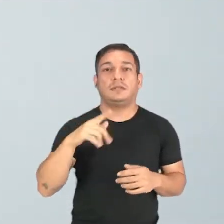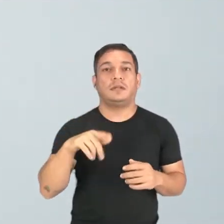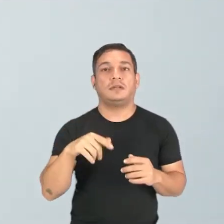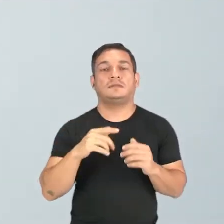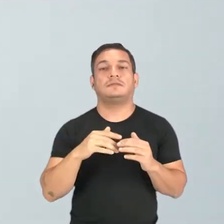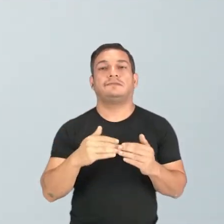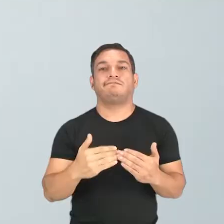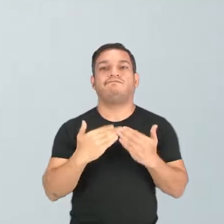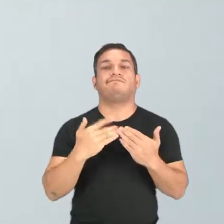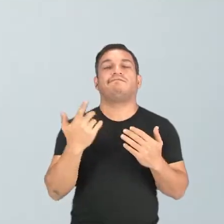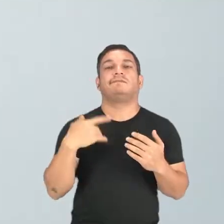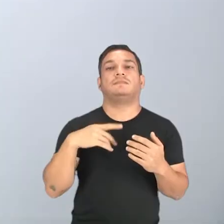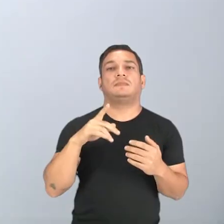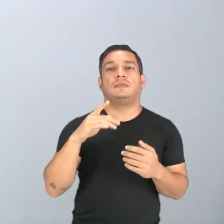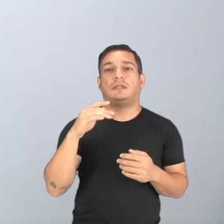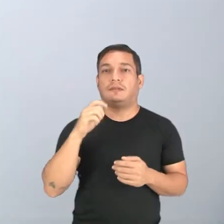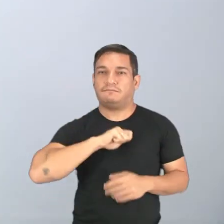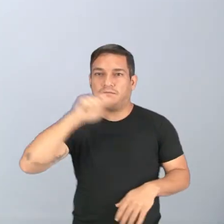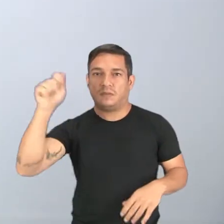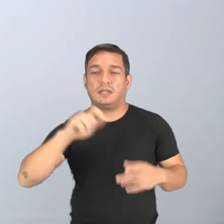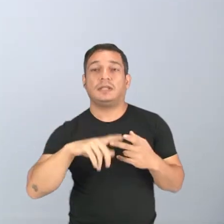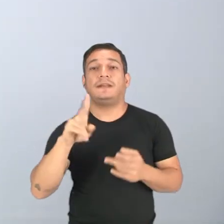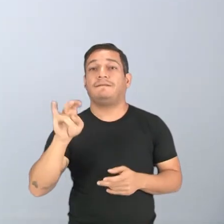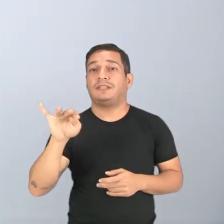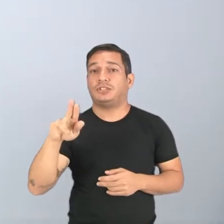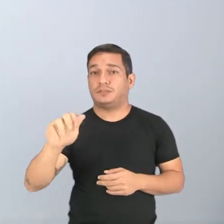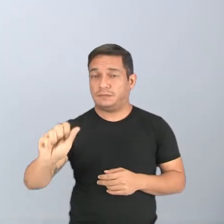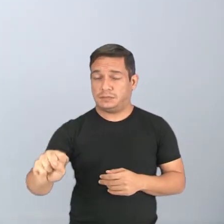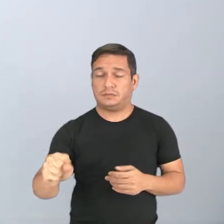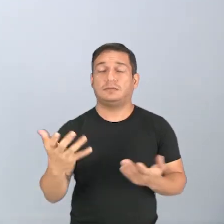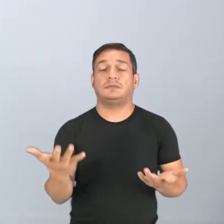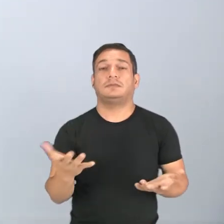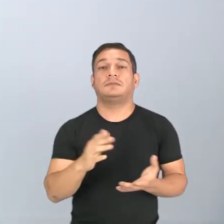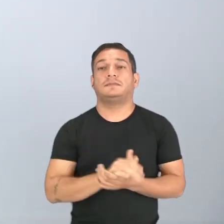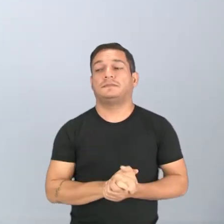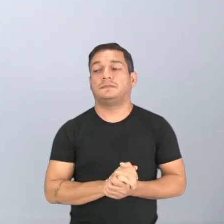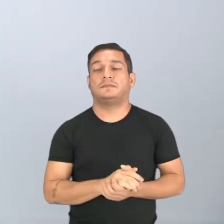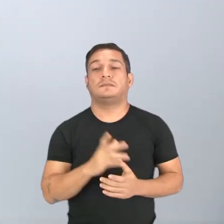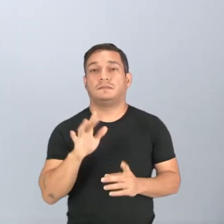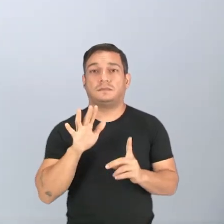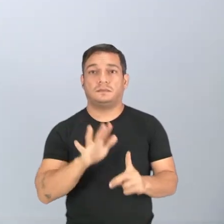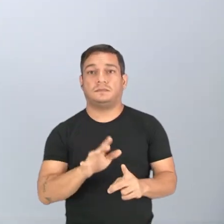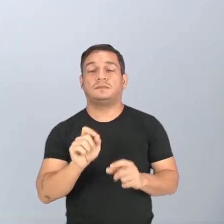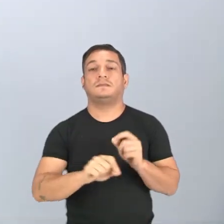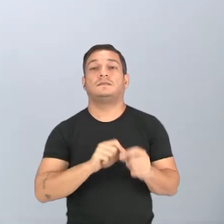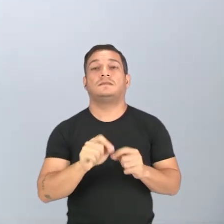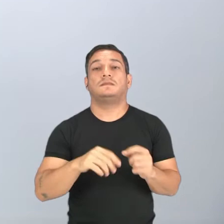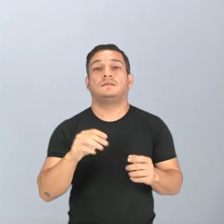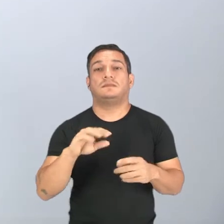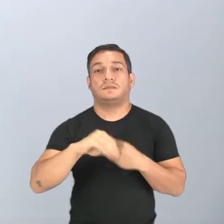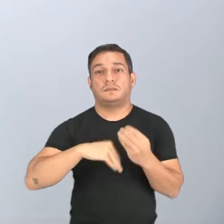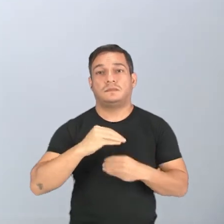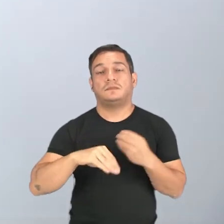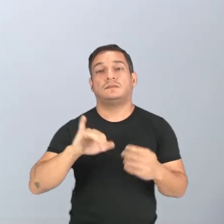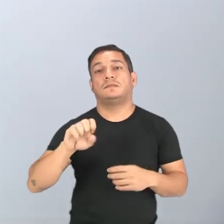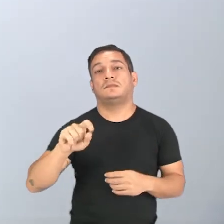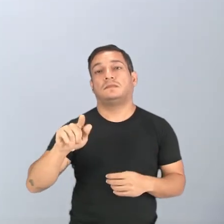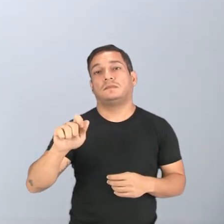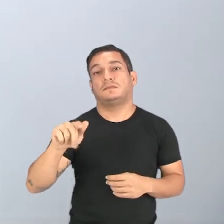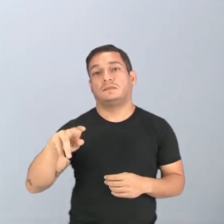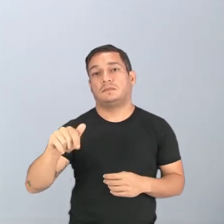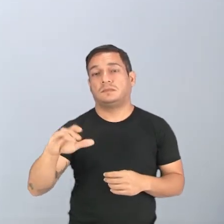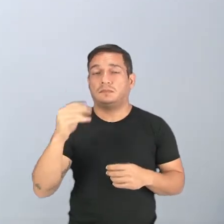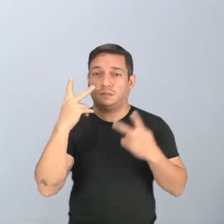vítimas, nem vilões e nem heróis, eles foram vítimas, né? Então, a inclusão da miscigenação como algo normal